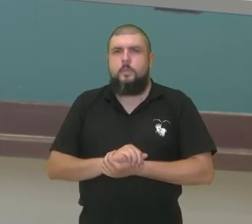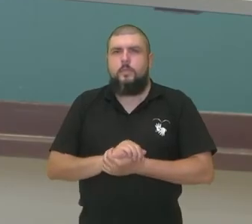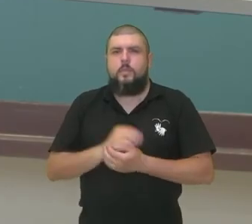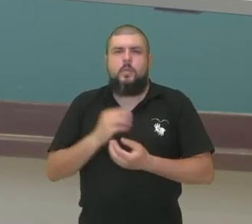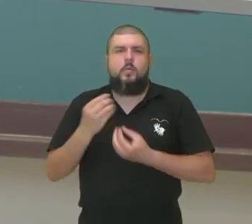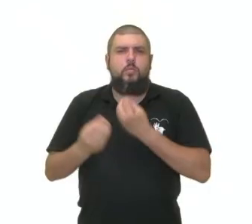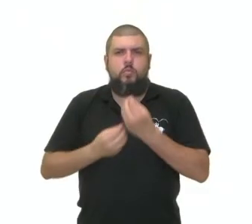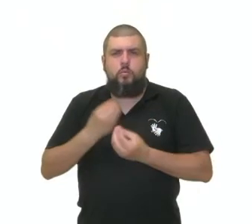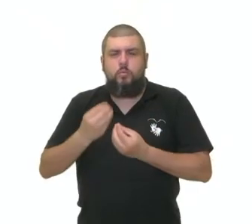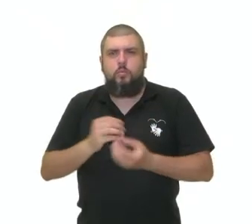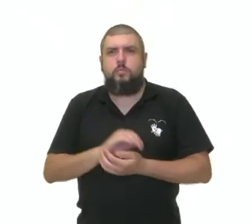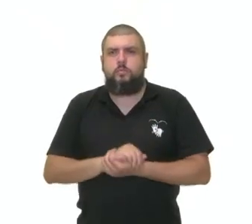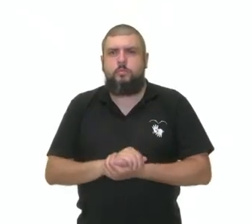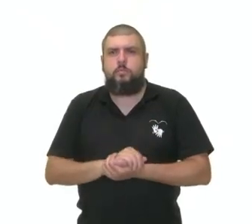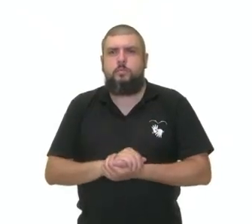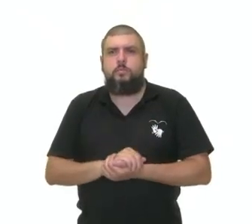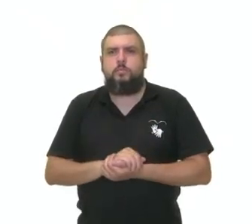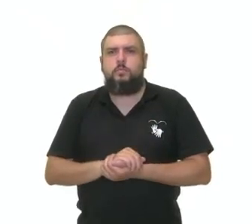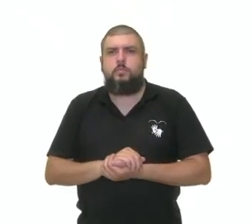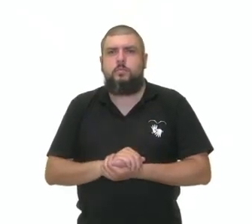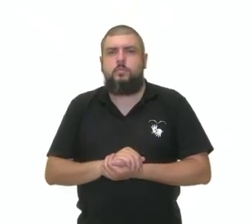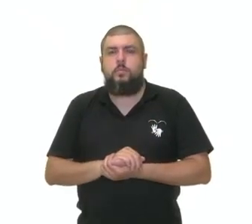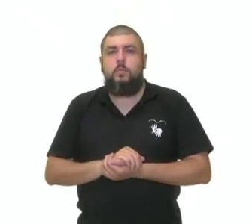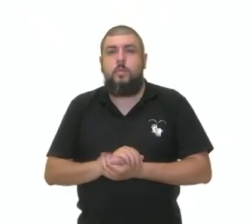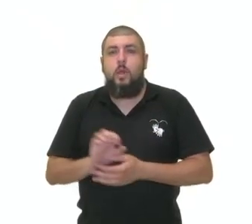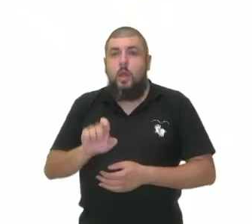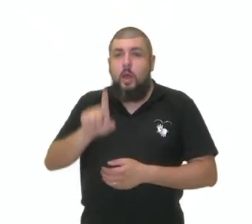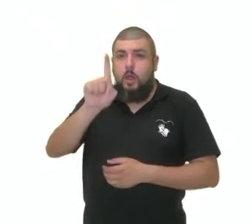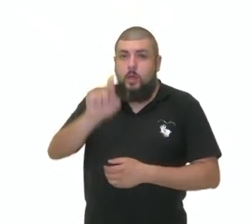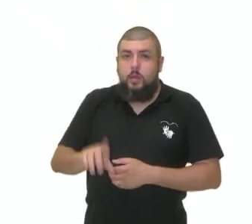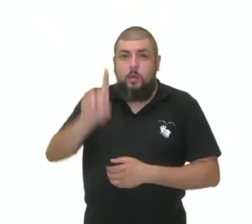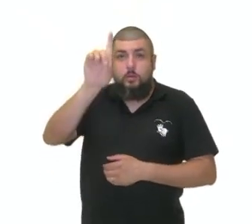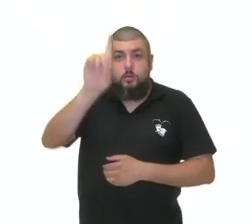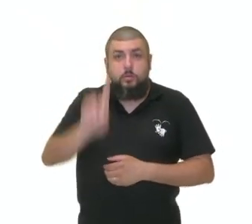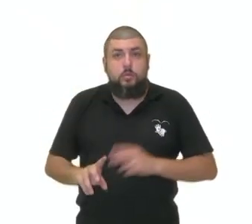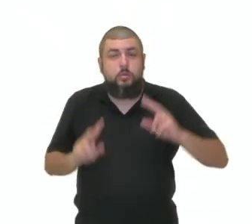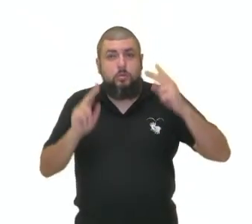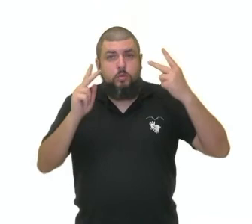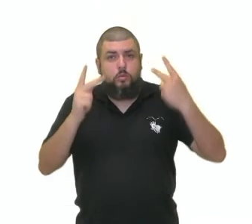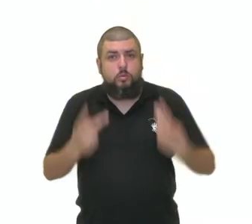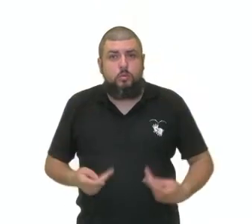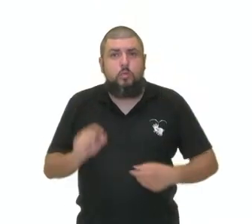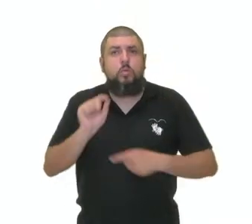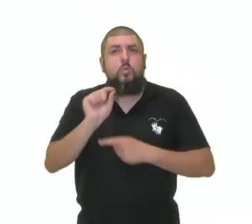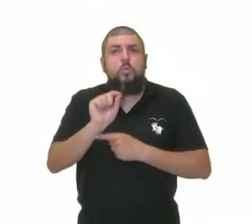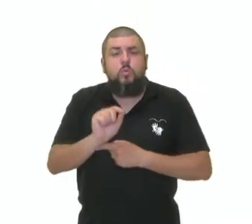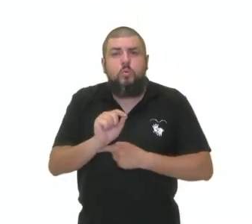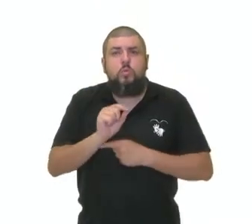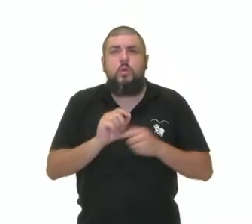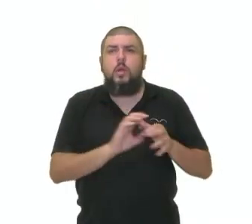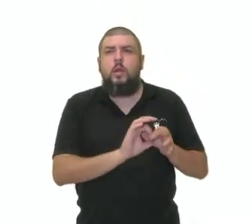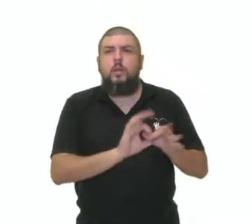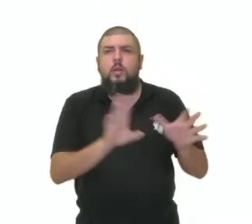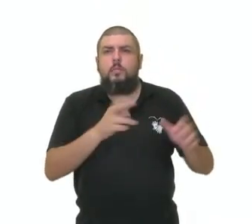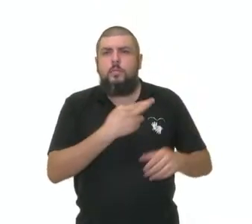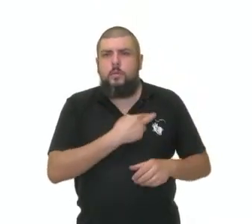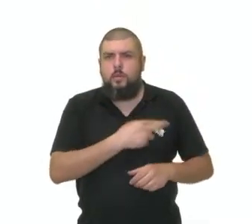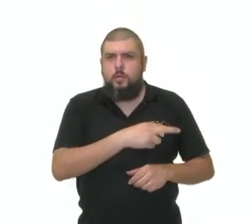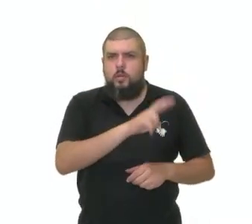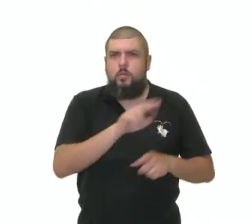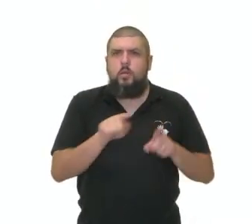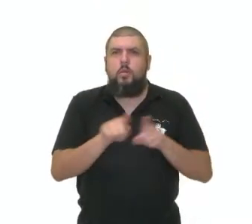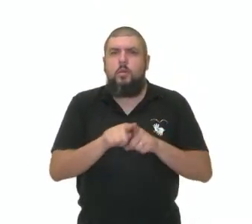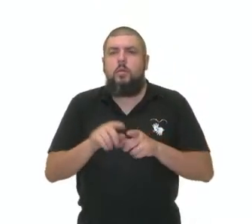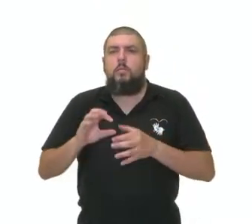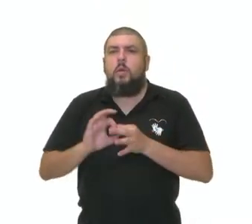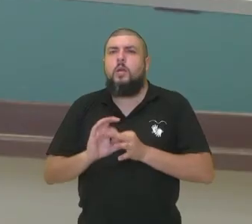direitos humanos. Ambos são direitos humanos fundamentais, tanto a liberdade religiosa como a liberdade de expressão. Então, o